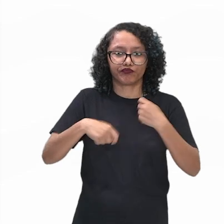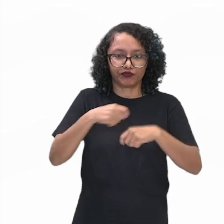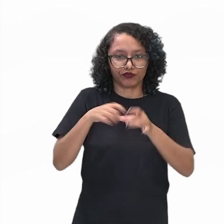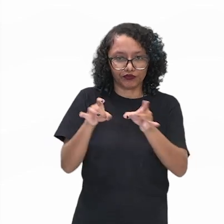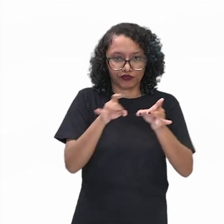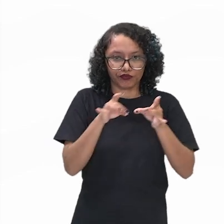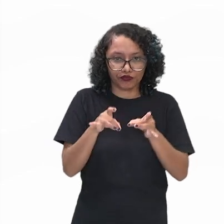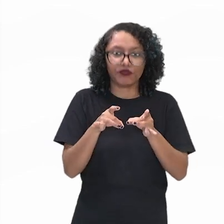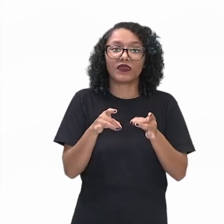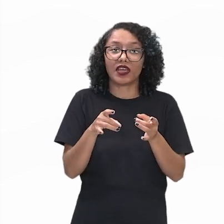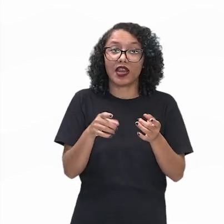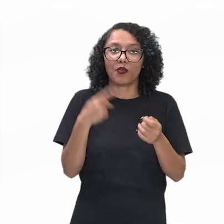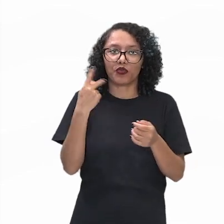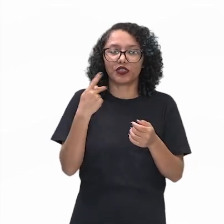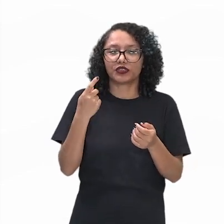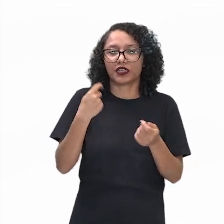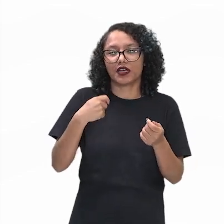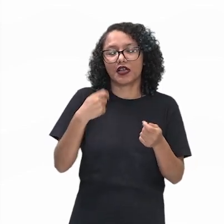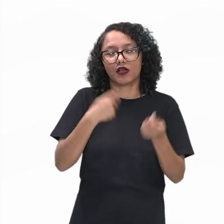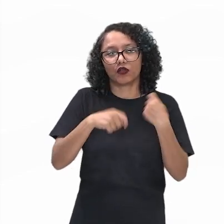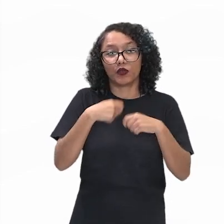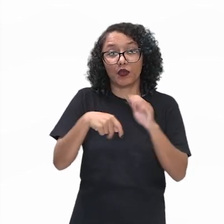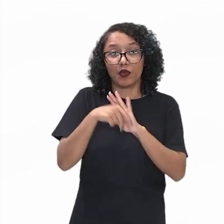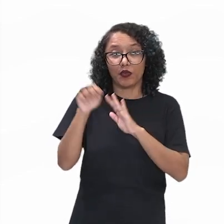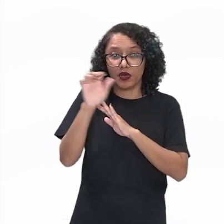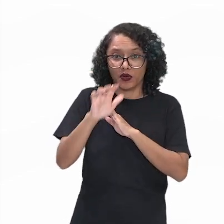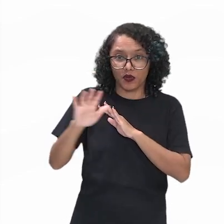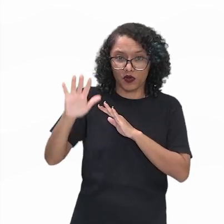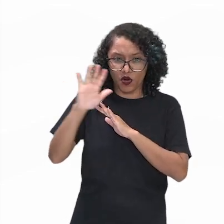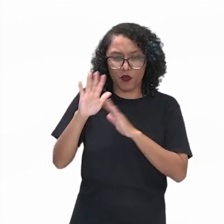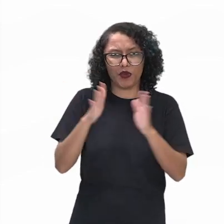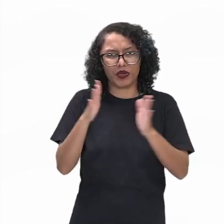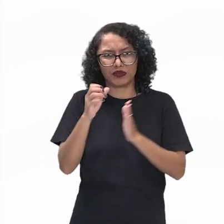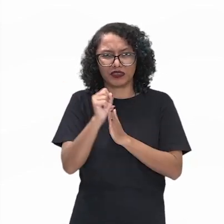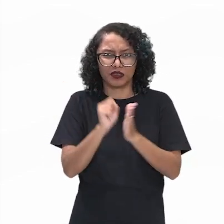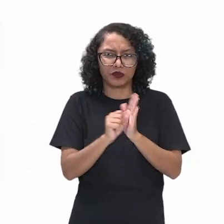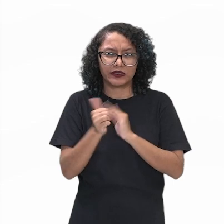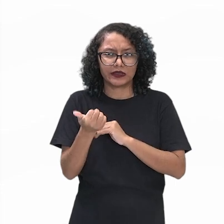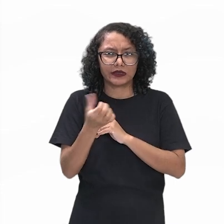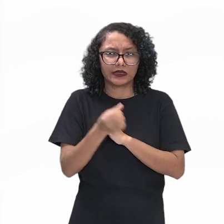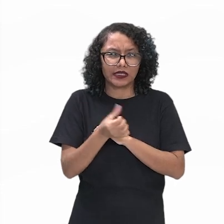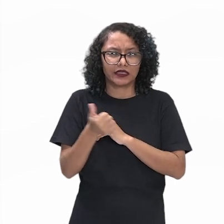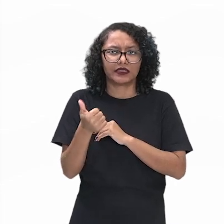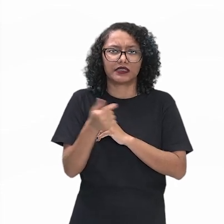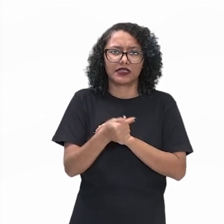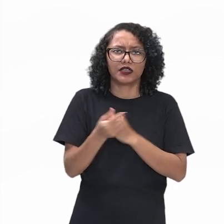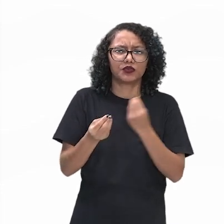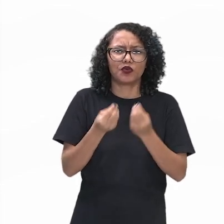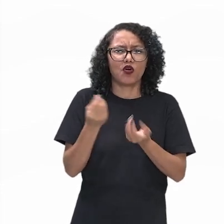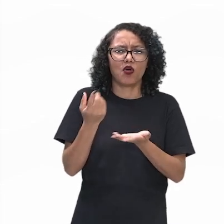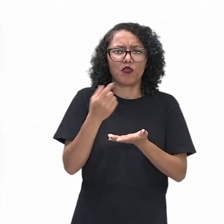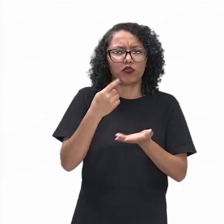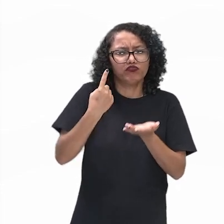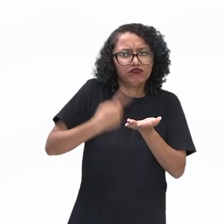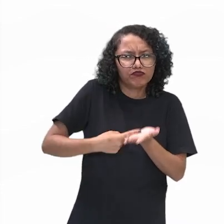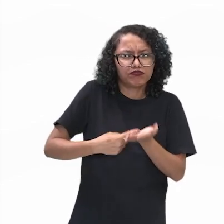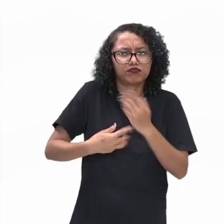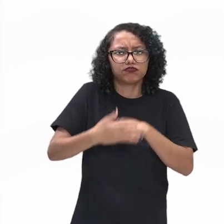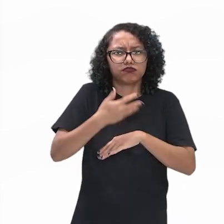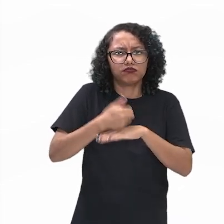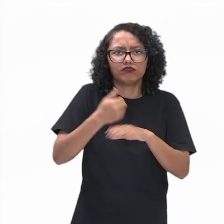na Europa, por volta do século XVI, século XVII. E esse pacto colonial ele vai ter